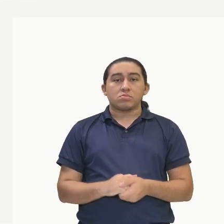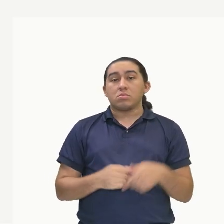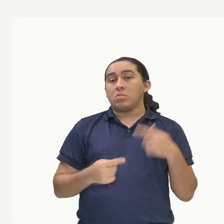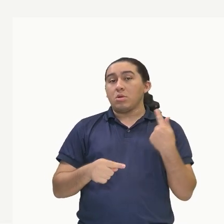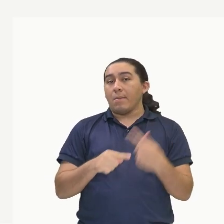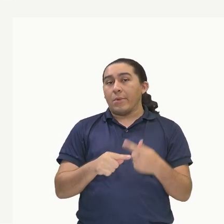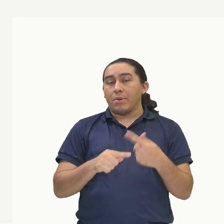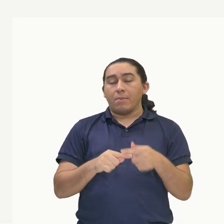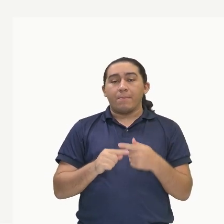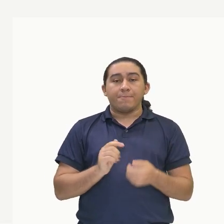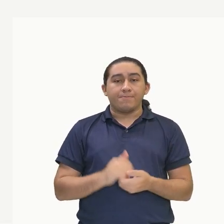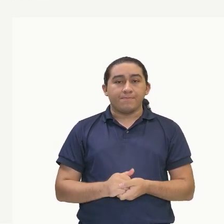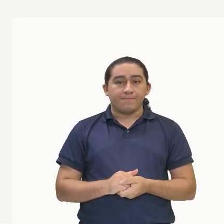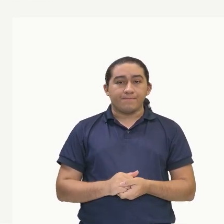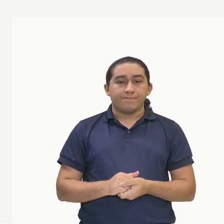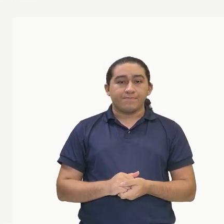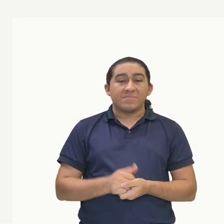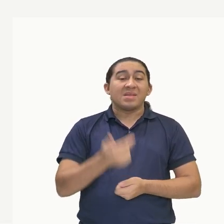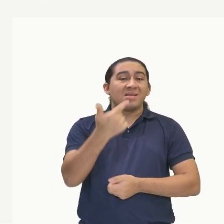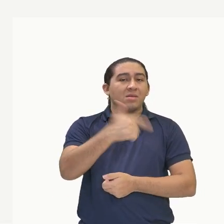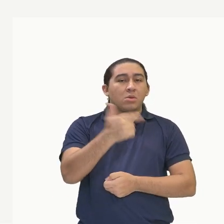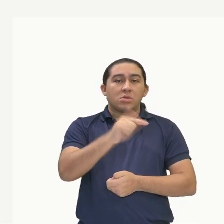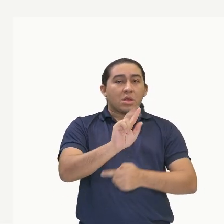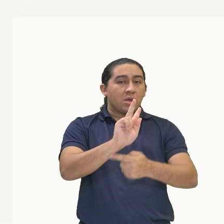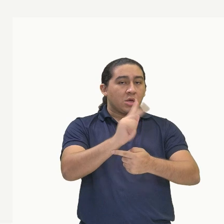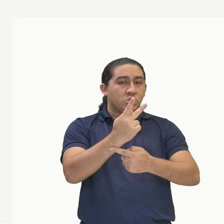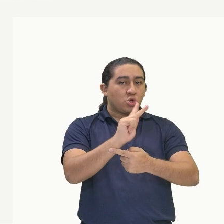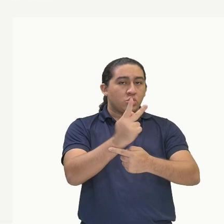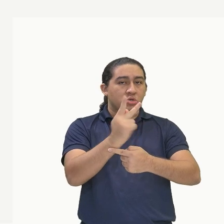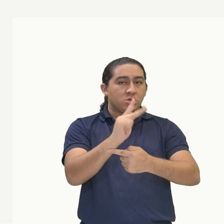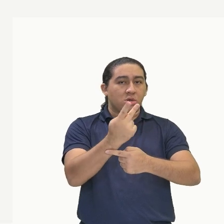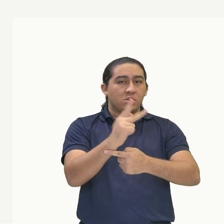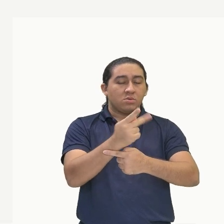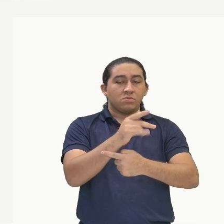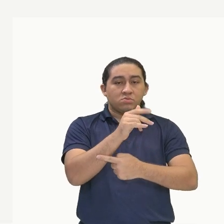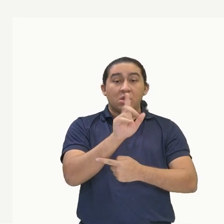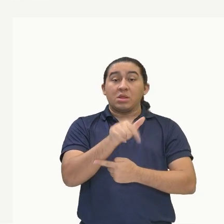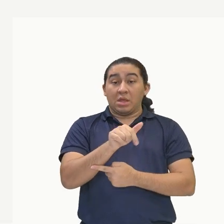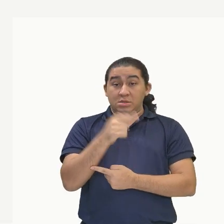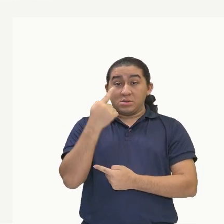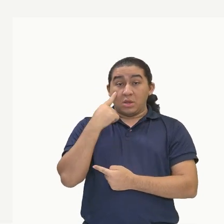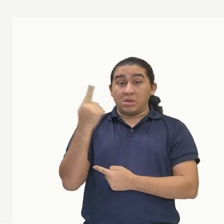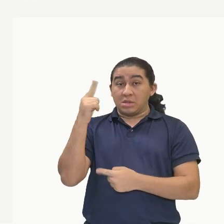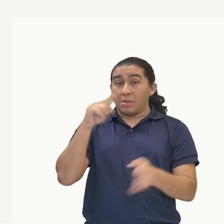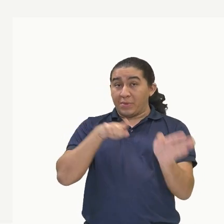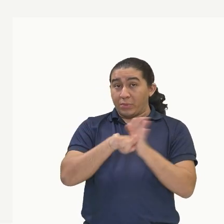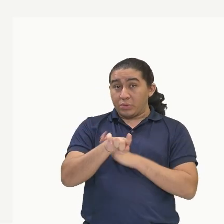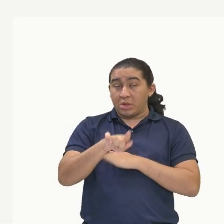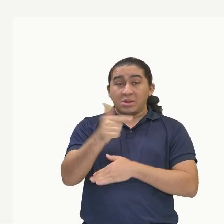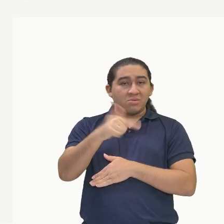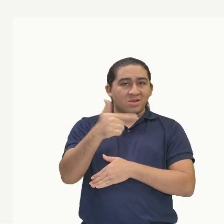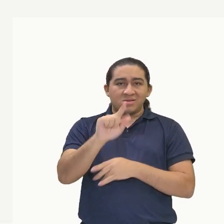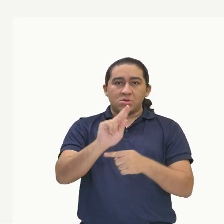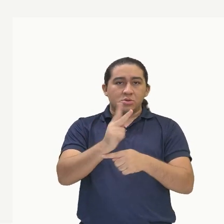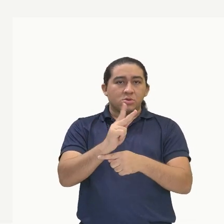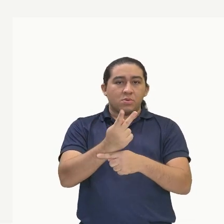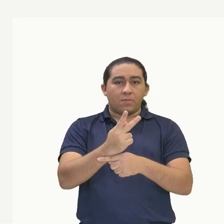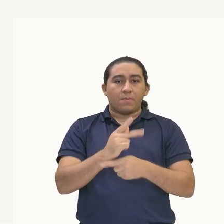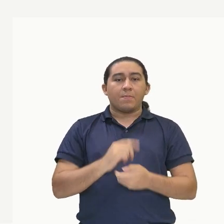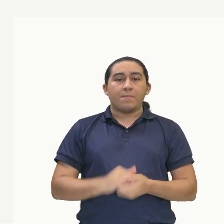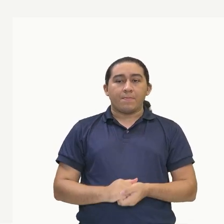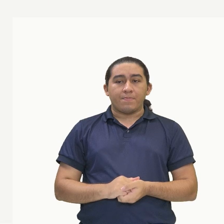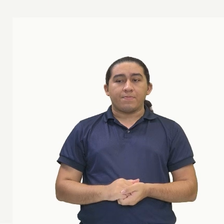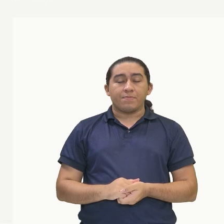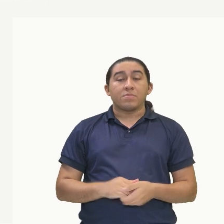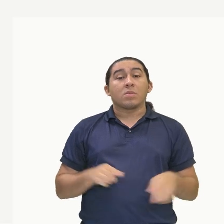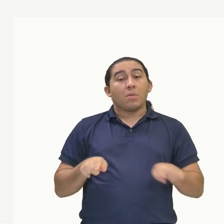tenho aqui hidrogênio no exemplo que eu estou dando lá em cima. Então é importante você entender que